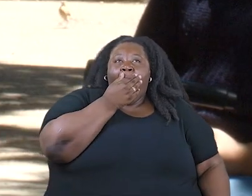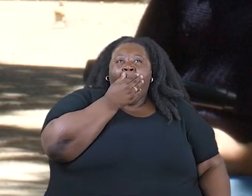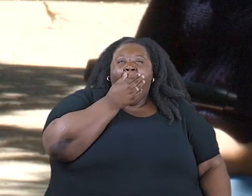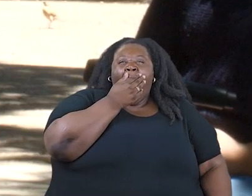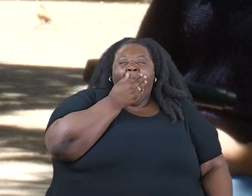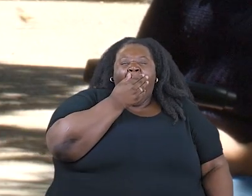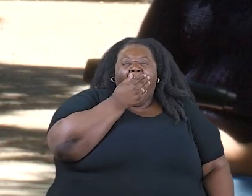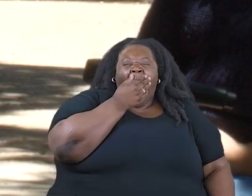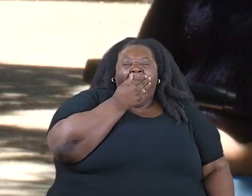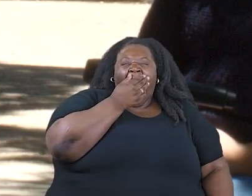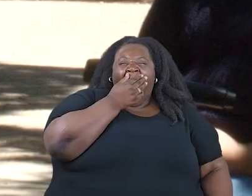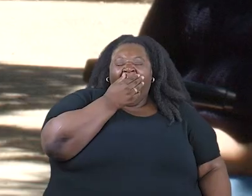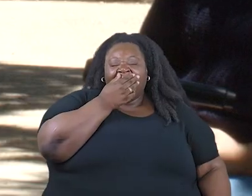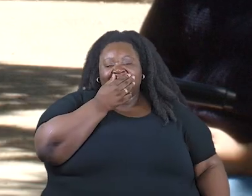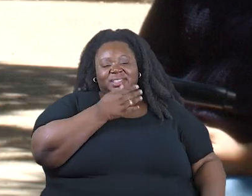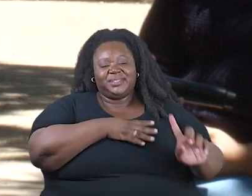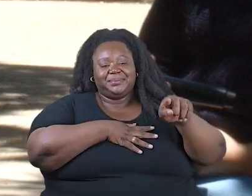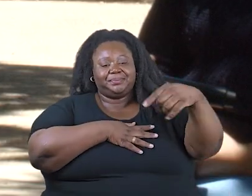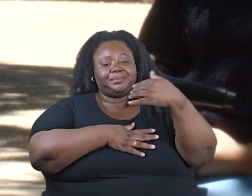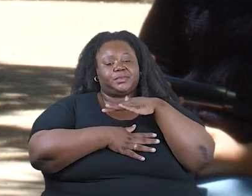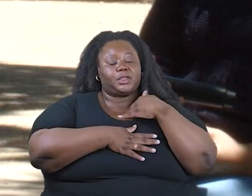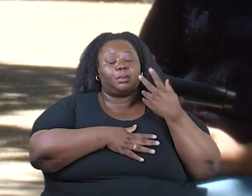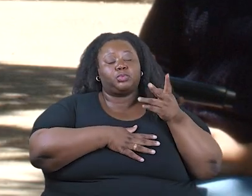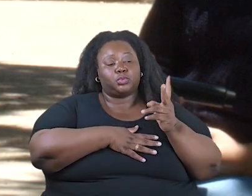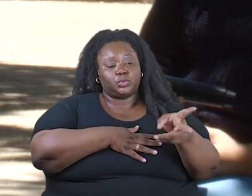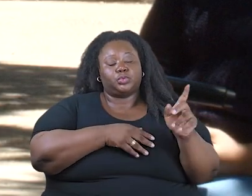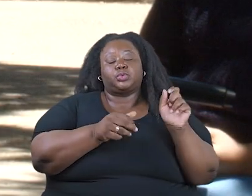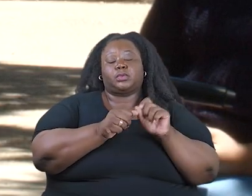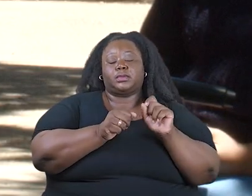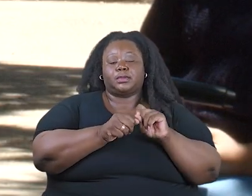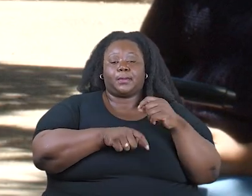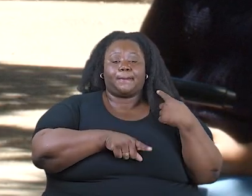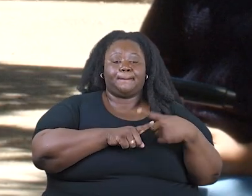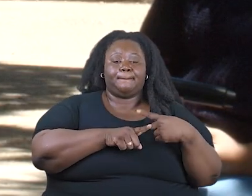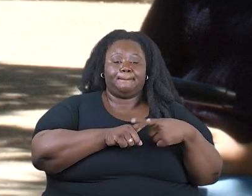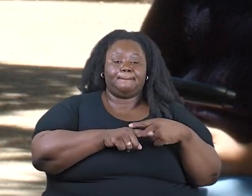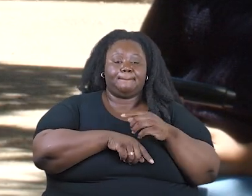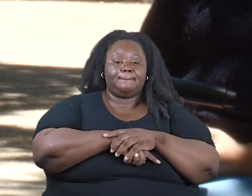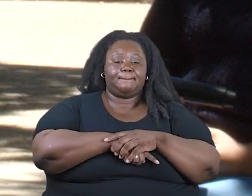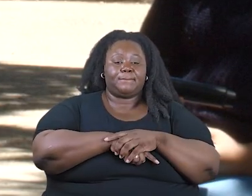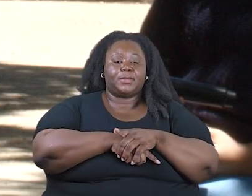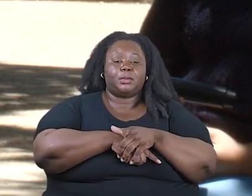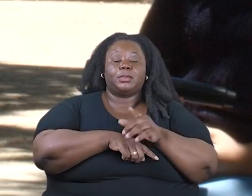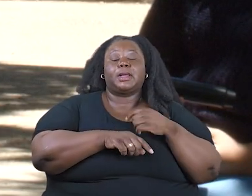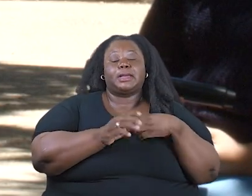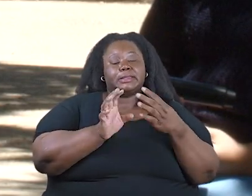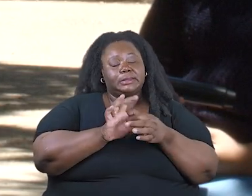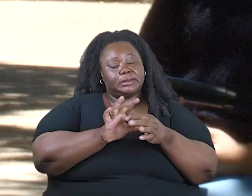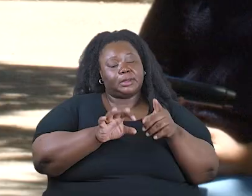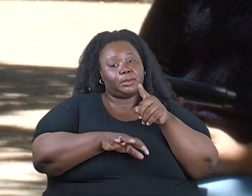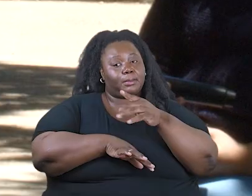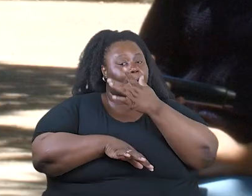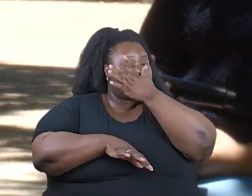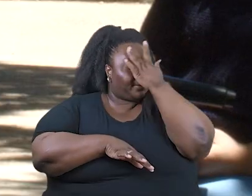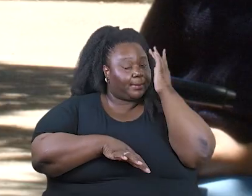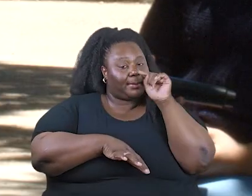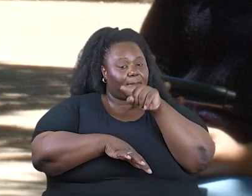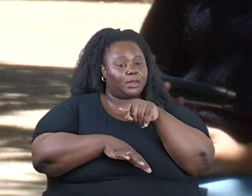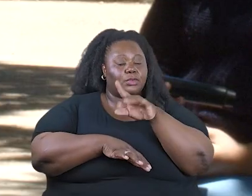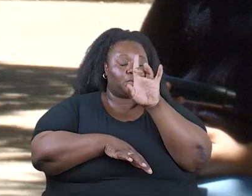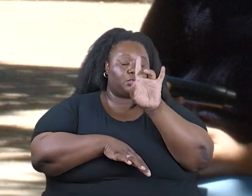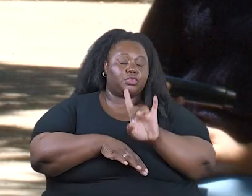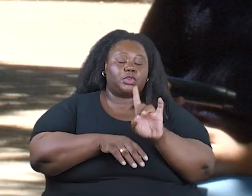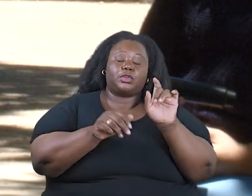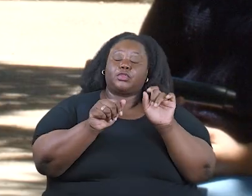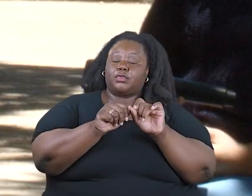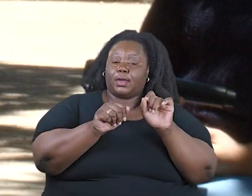após a morte do Beuys, ele continuou sendo produzido, porque ele concedeu para essa pessoa esses